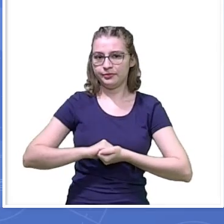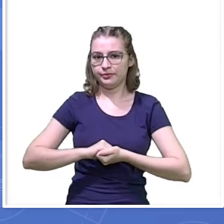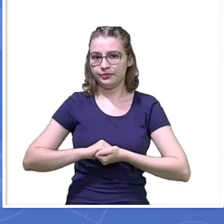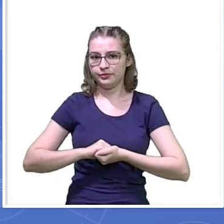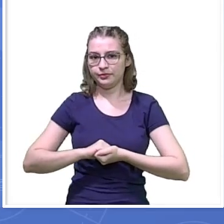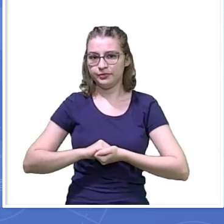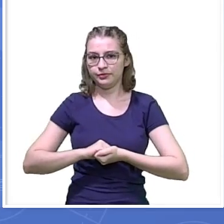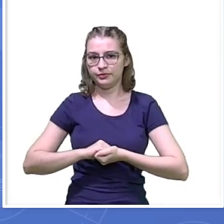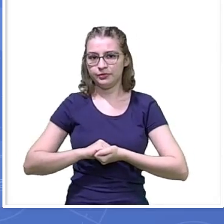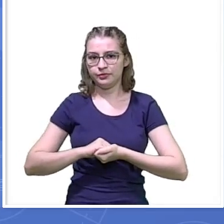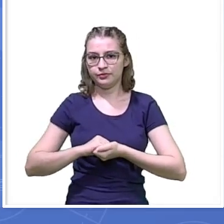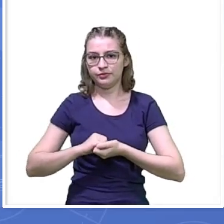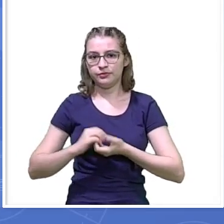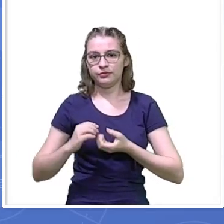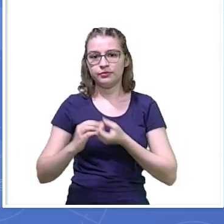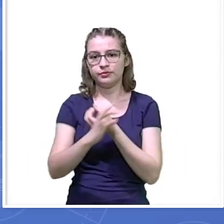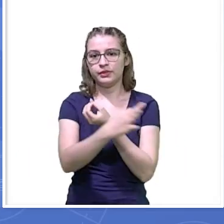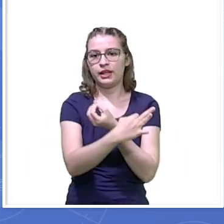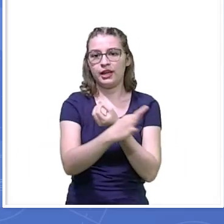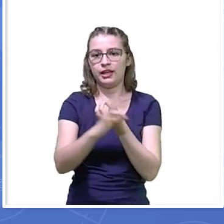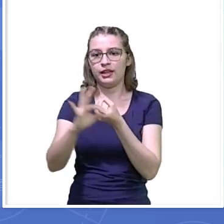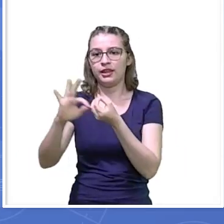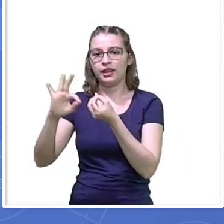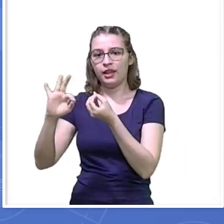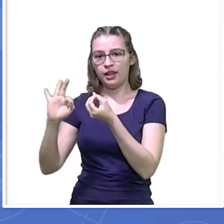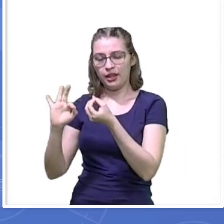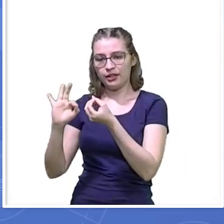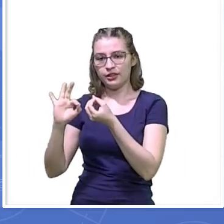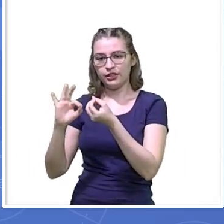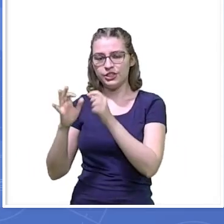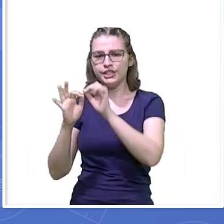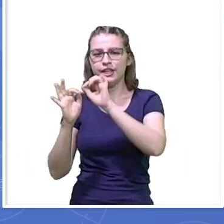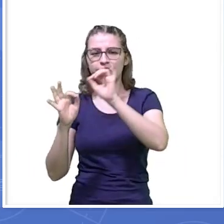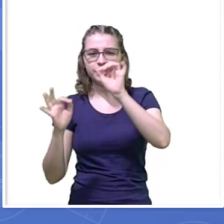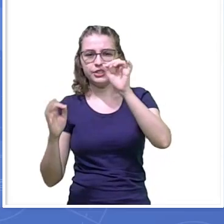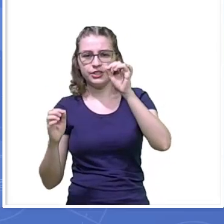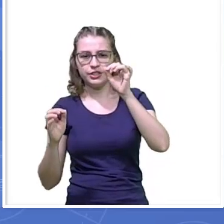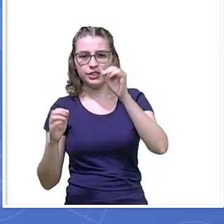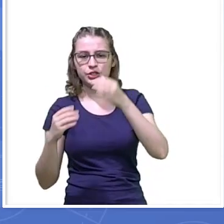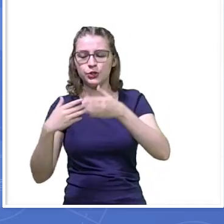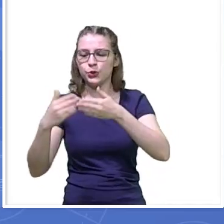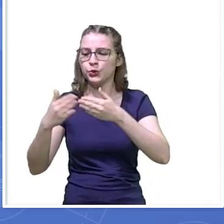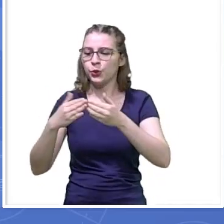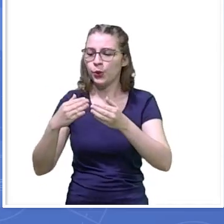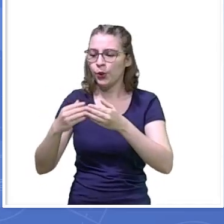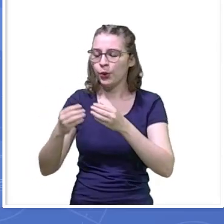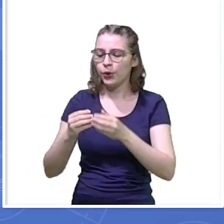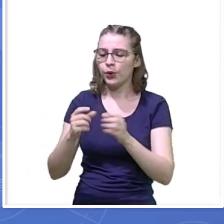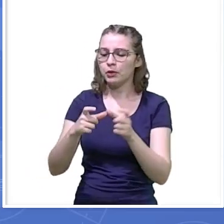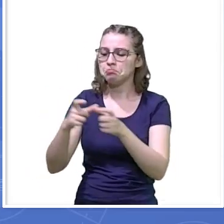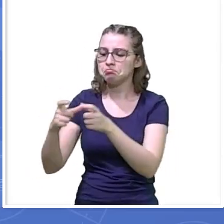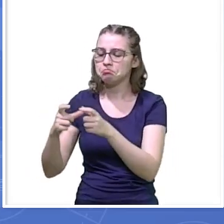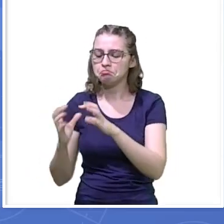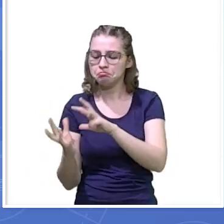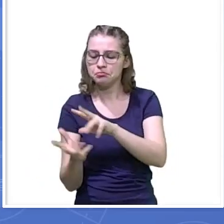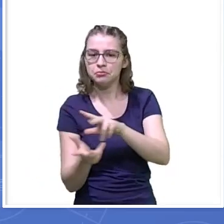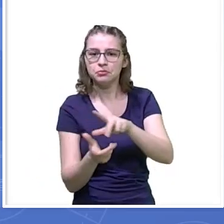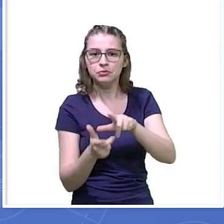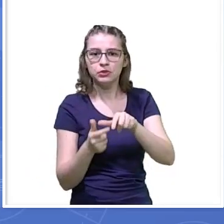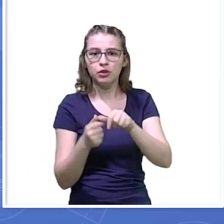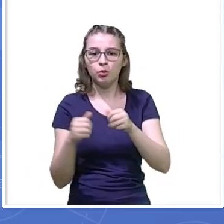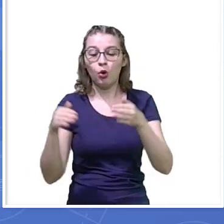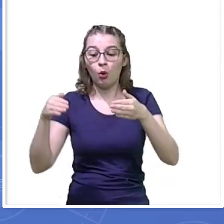né, latitude, né, é a distância em graus de qualquer ponto da superfície terrestre em relação